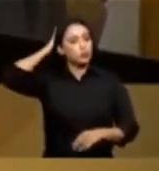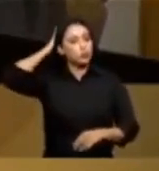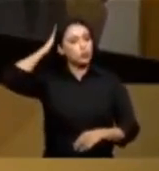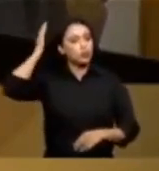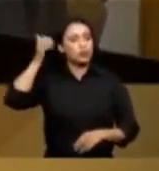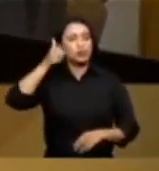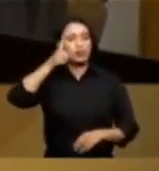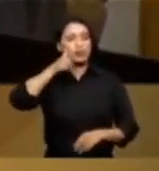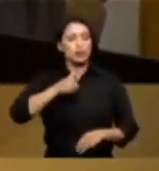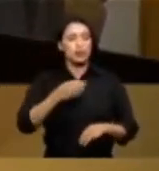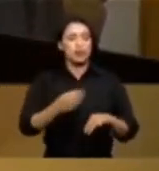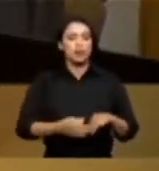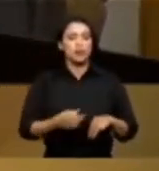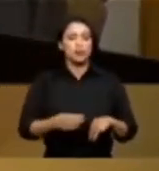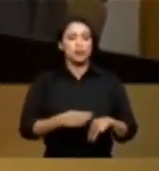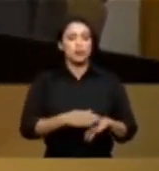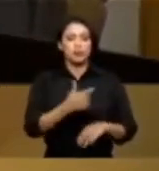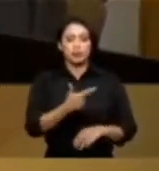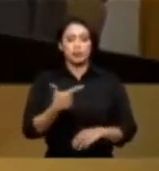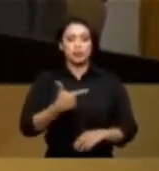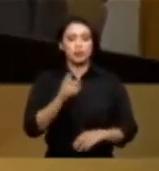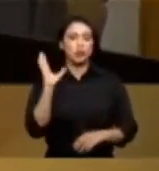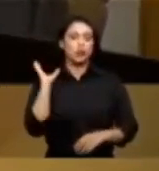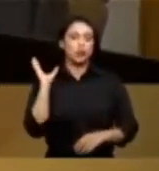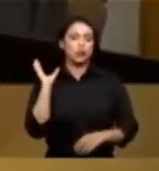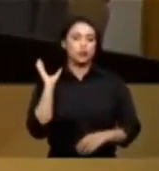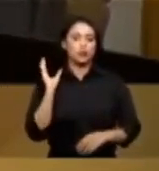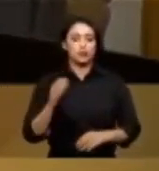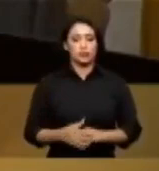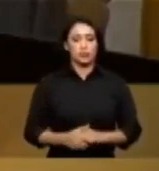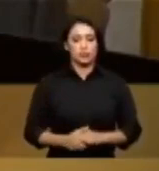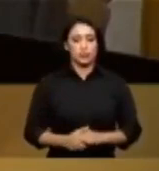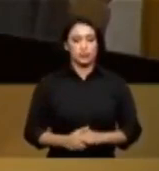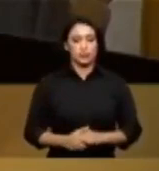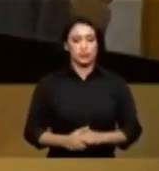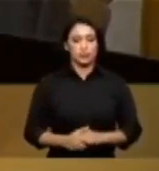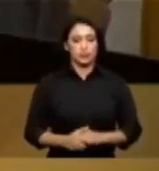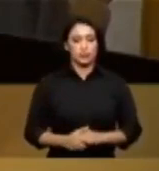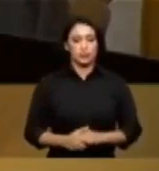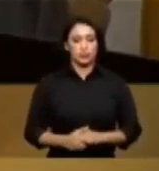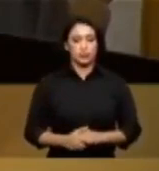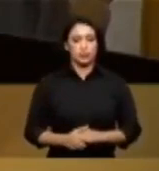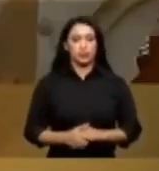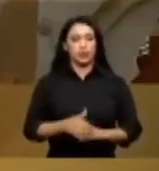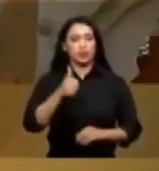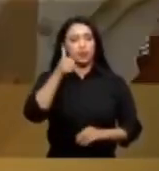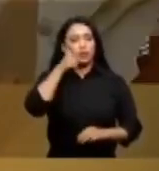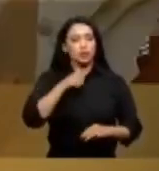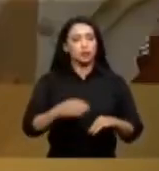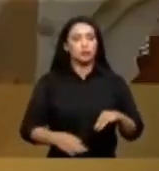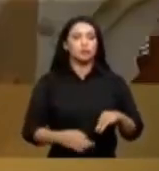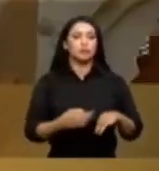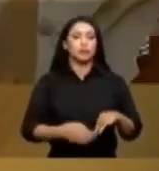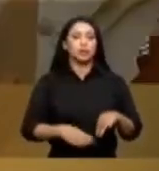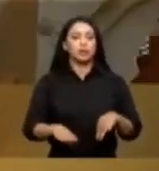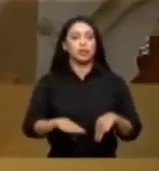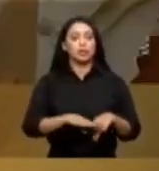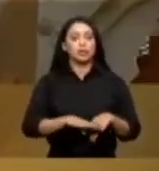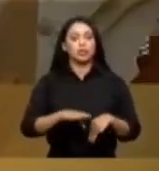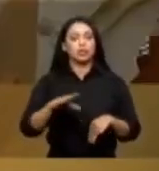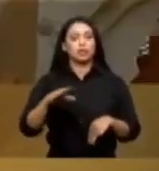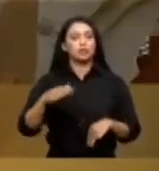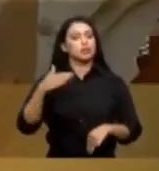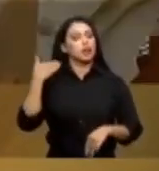excelentíssima senhora ministra vice-presidente Rosa Weber, excelentíssima senhora ministra Carmen Lúcia,